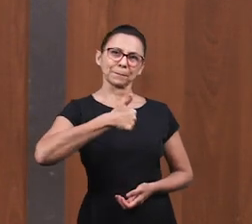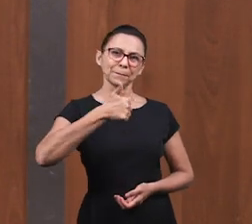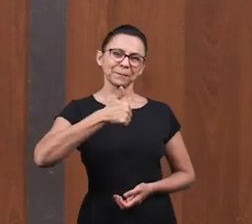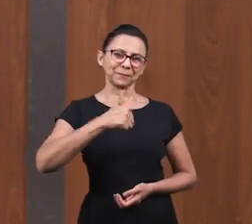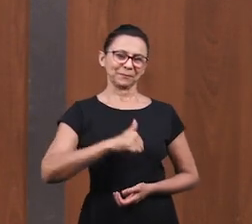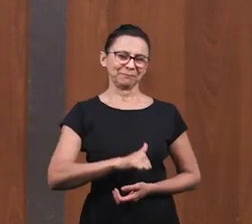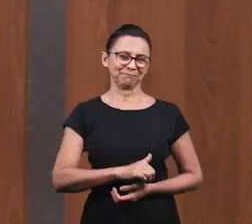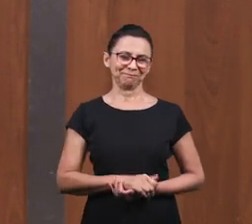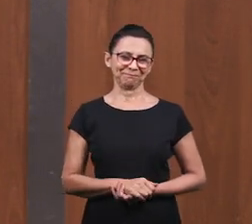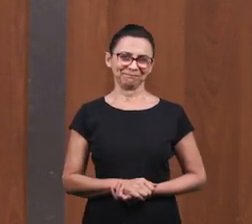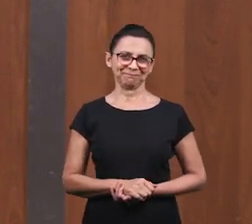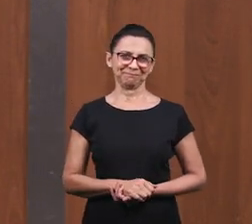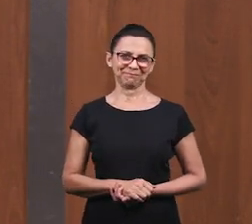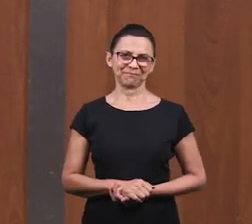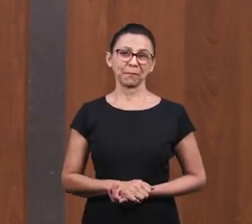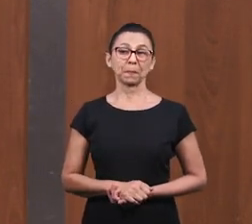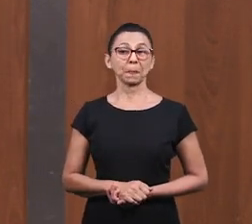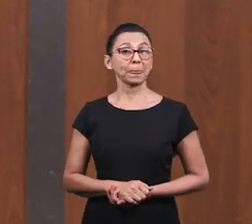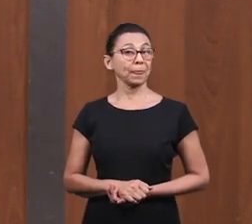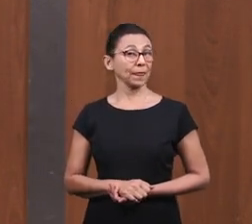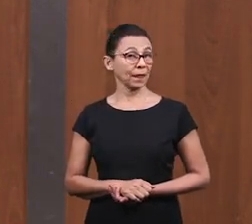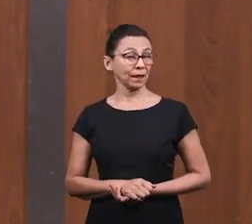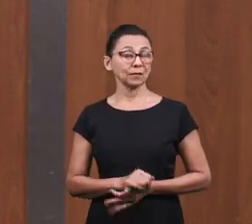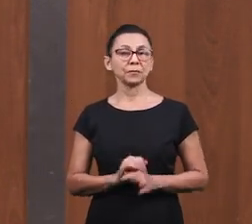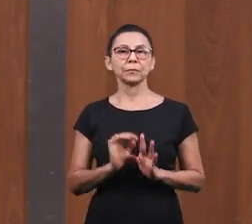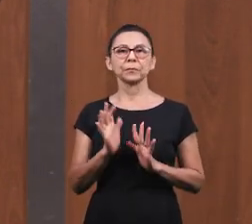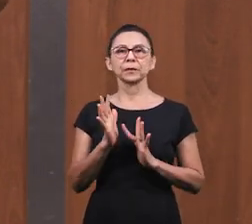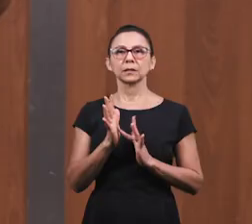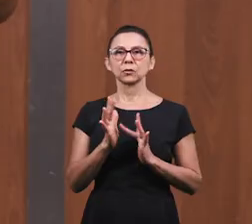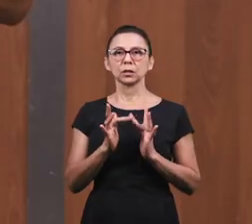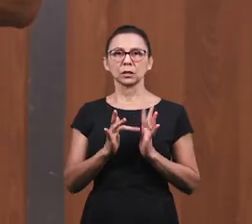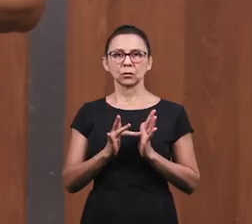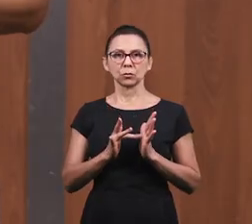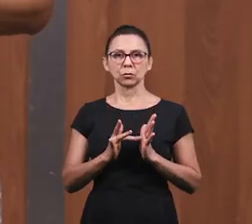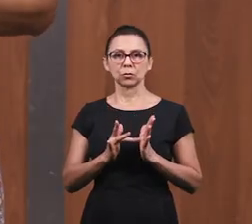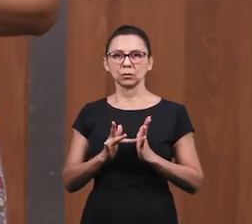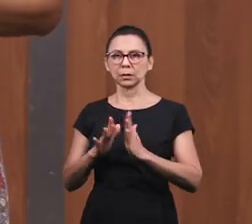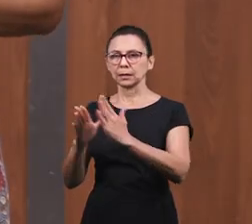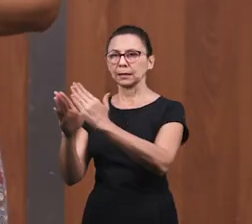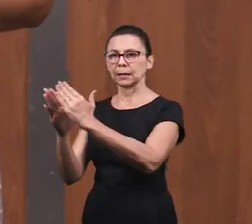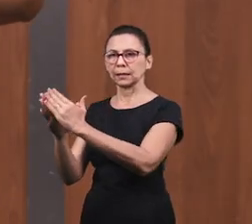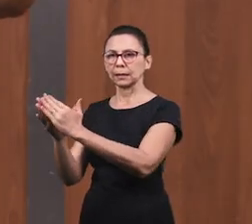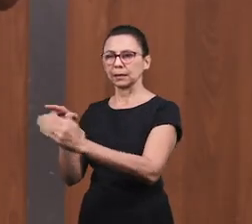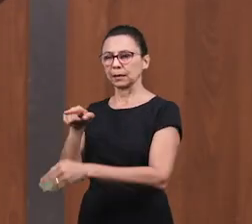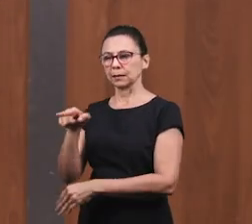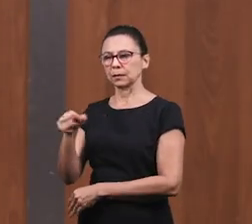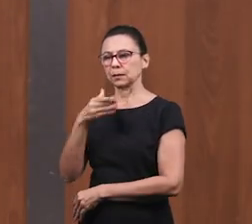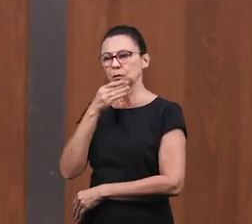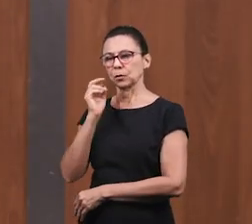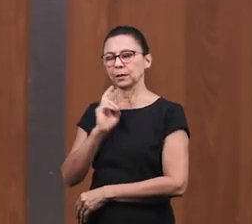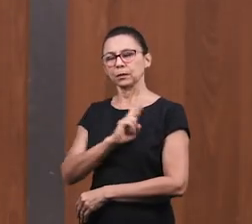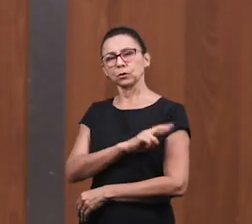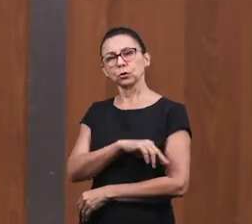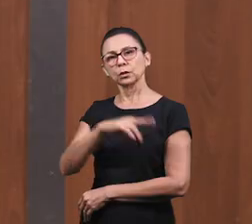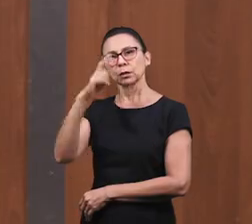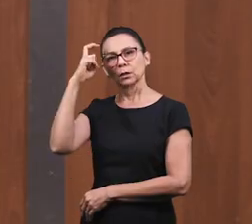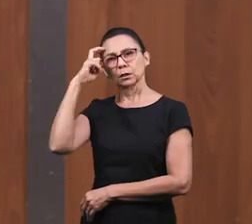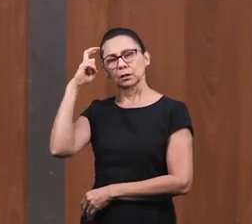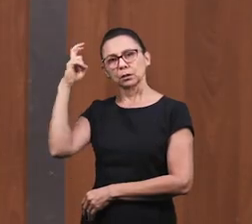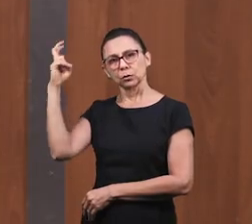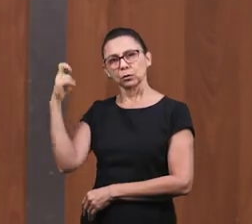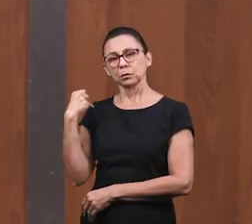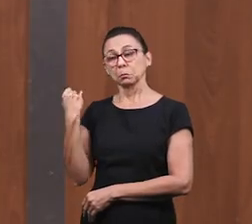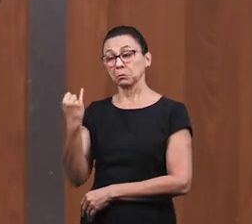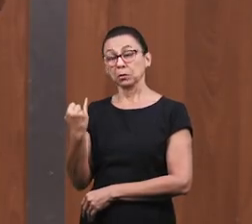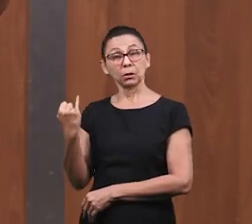que nós podemos aprender é que Jesus entrou na casa de um fariseu, um homem inteligente, um